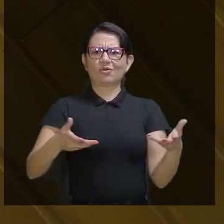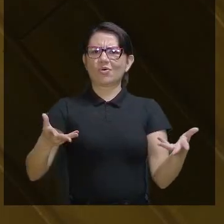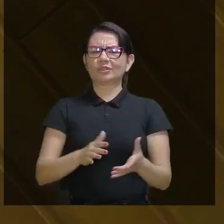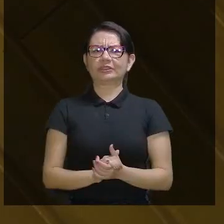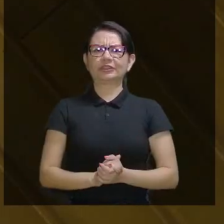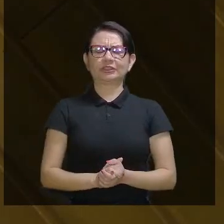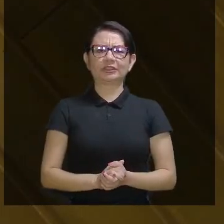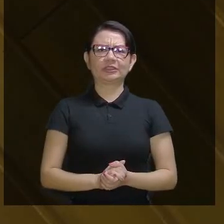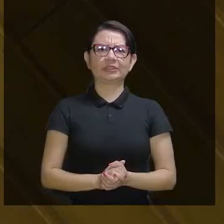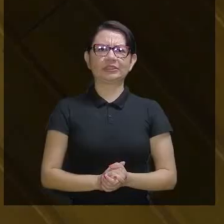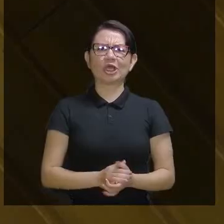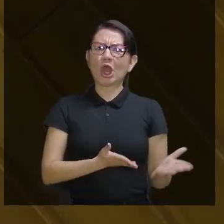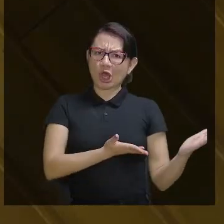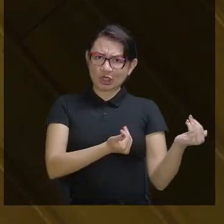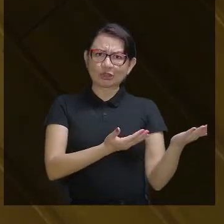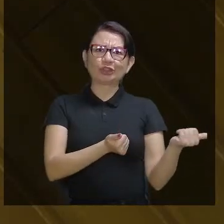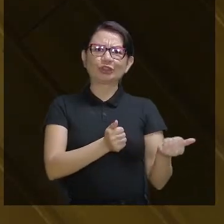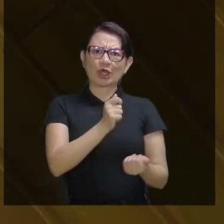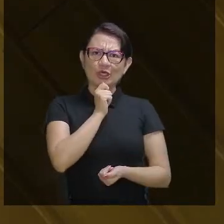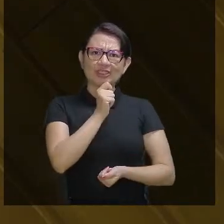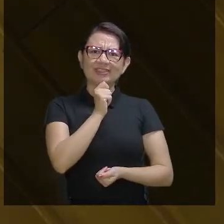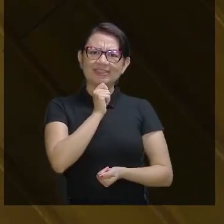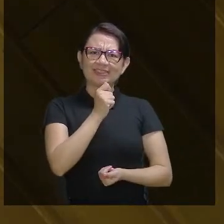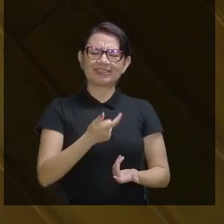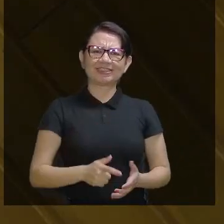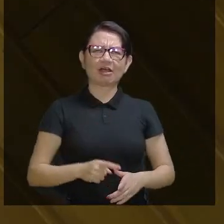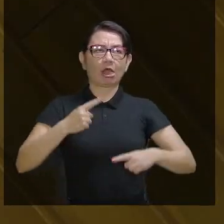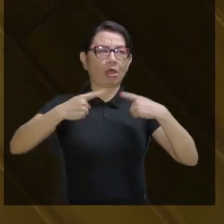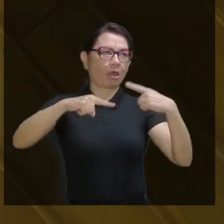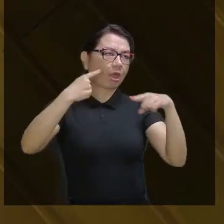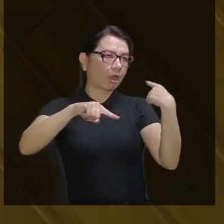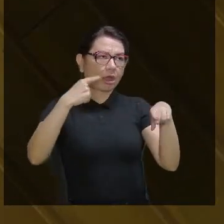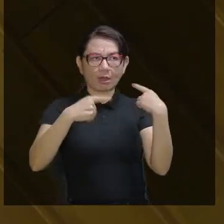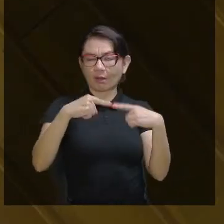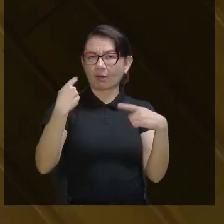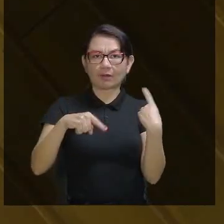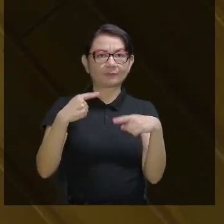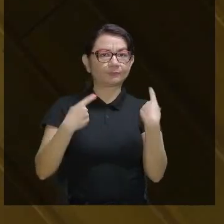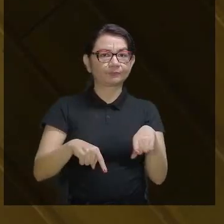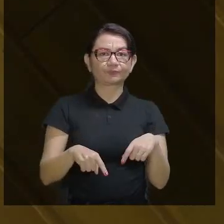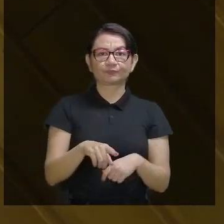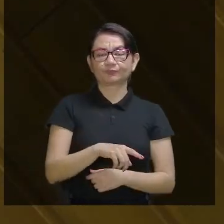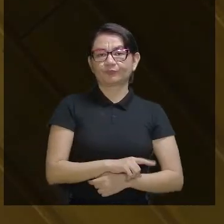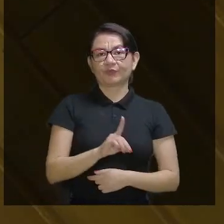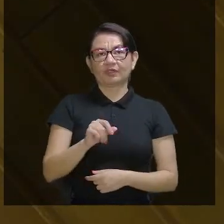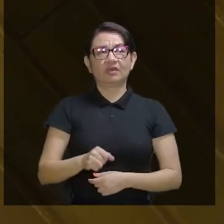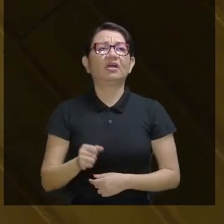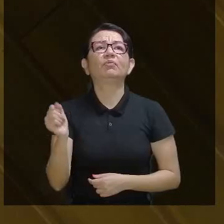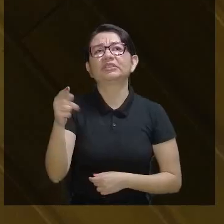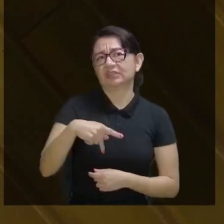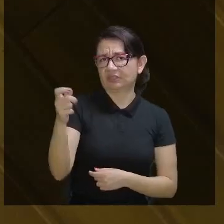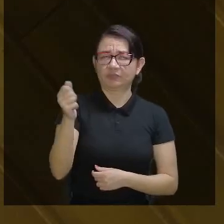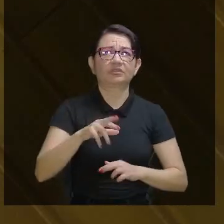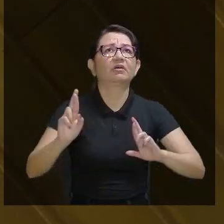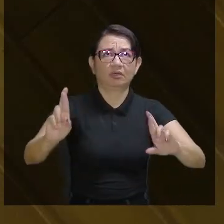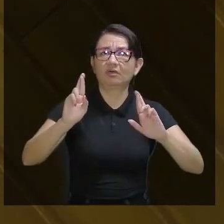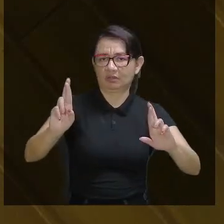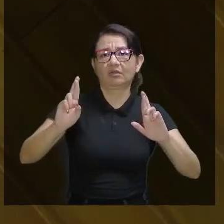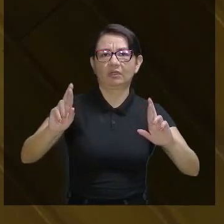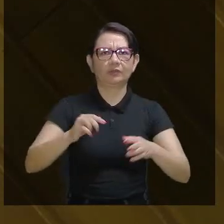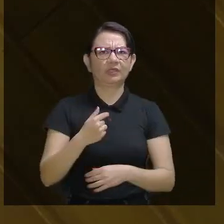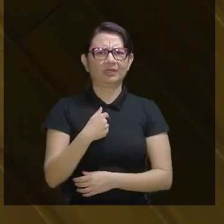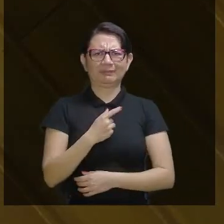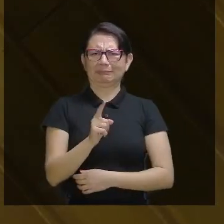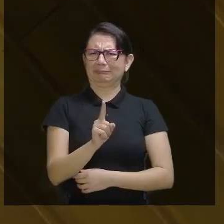hoje, jovens ainda, né? Reclamando tanto. Ai, que dia que eu vou aposentar. Eu não me